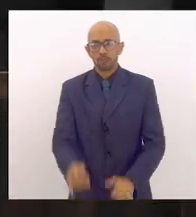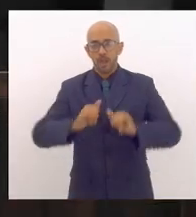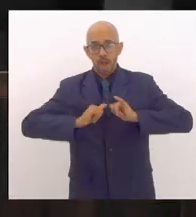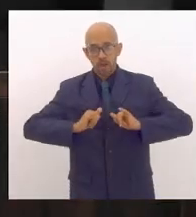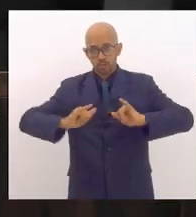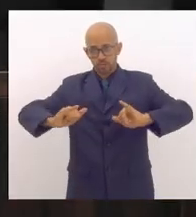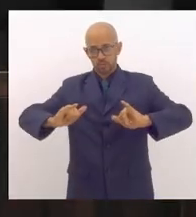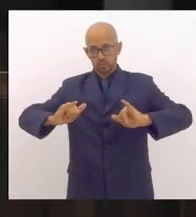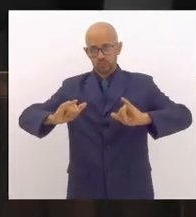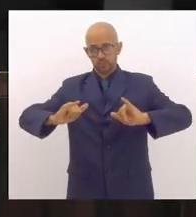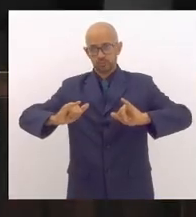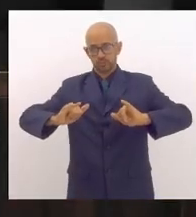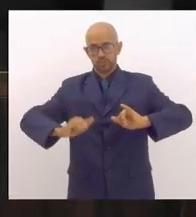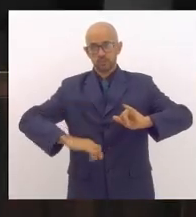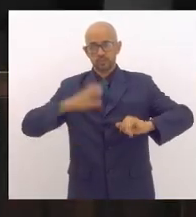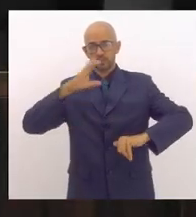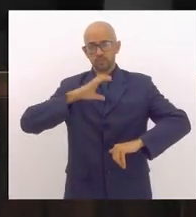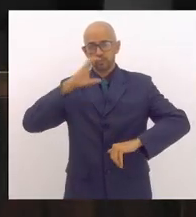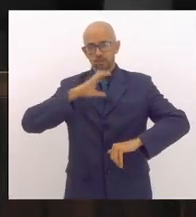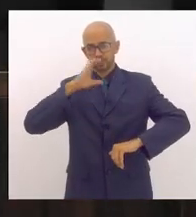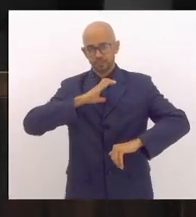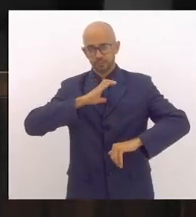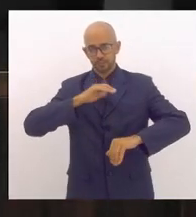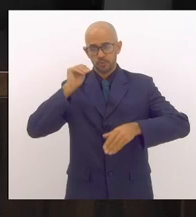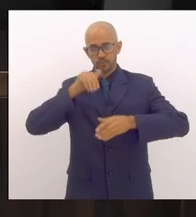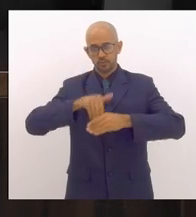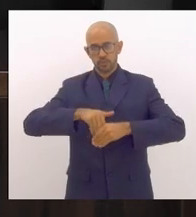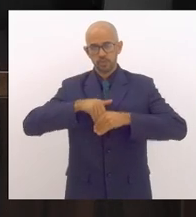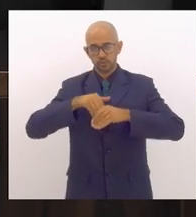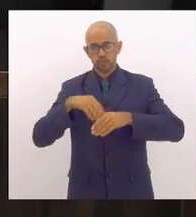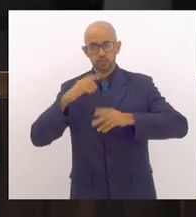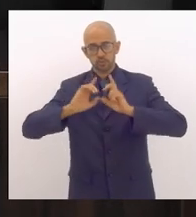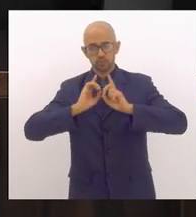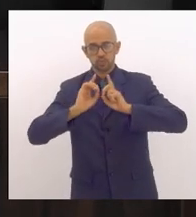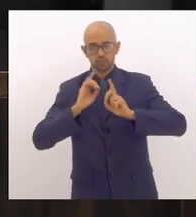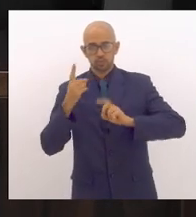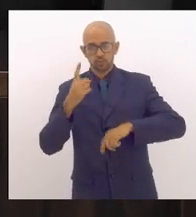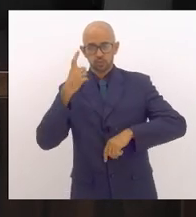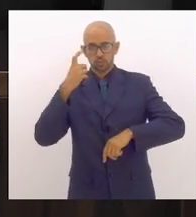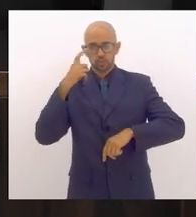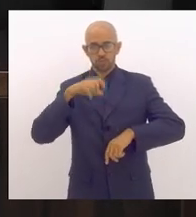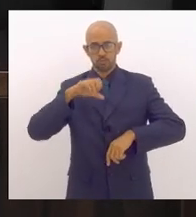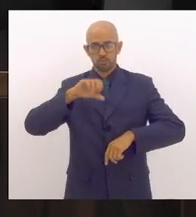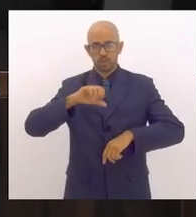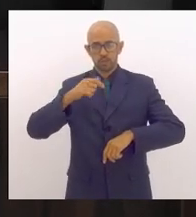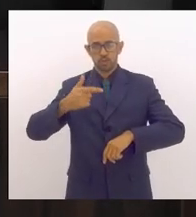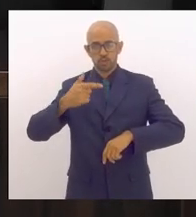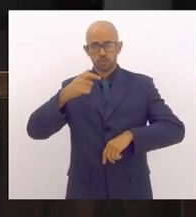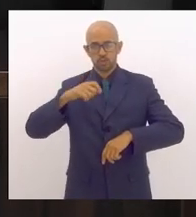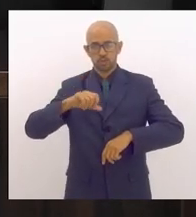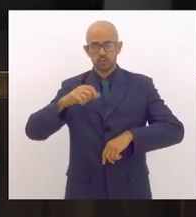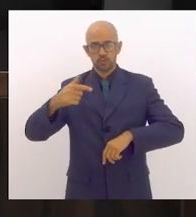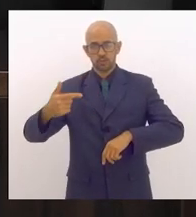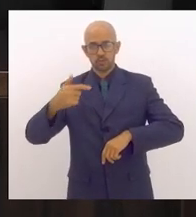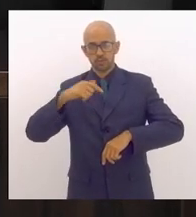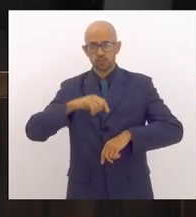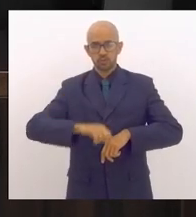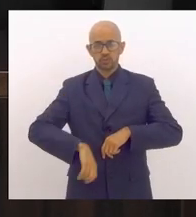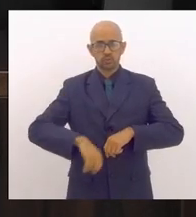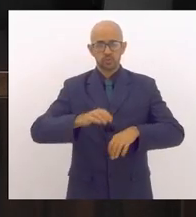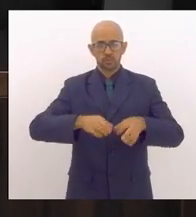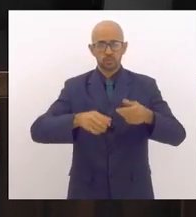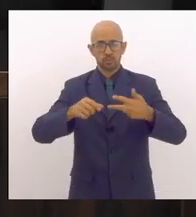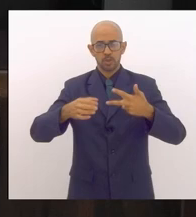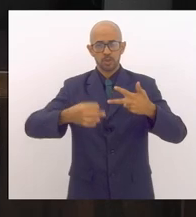Anuncio. Em regime de urgência, em votação, em discussão única, projeto de lei 6291 de 22, de autoria do Poder